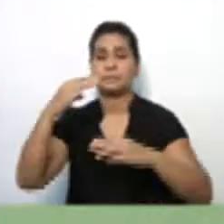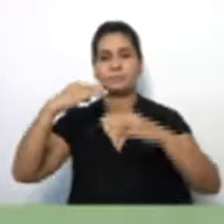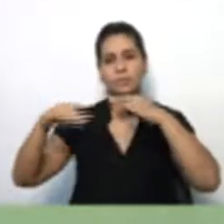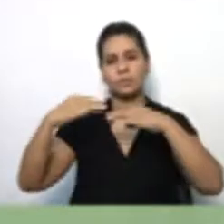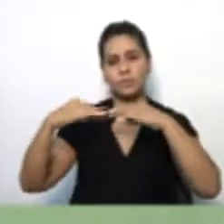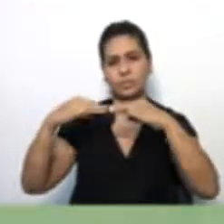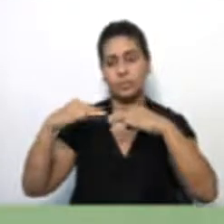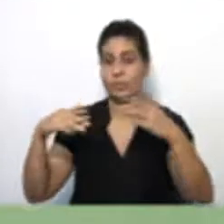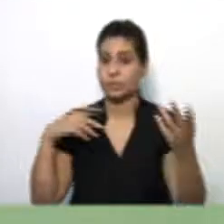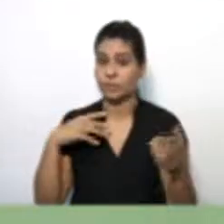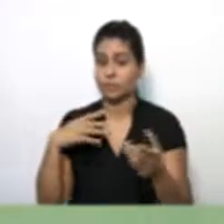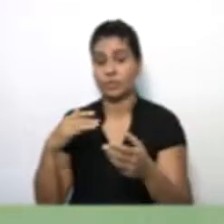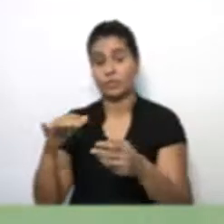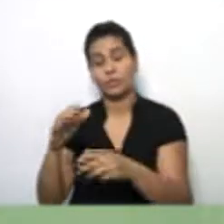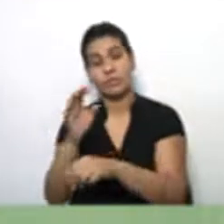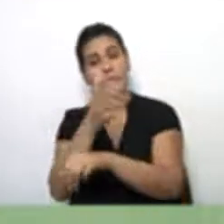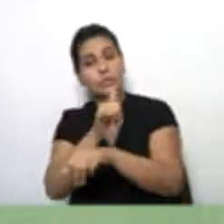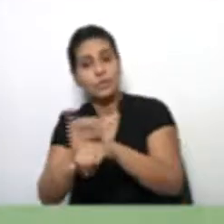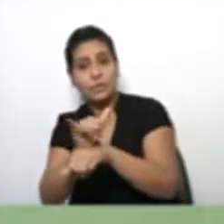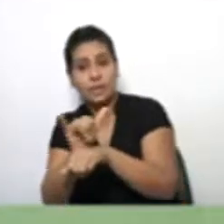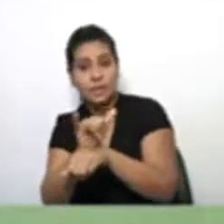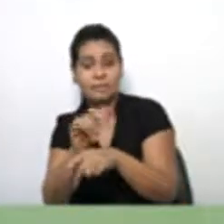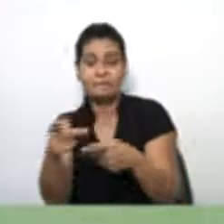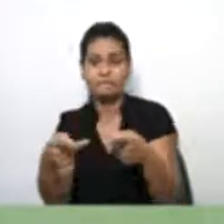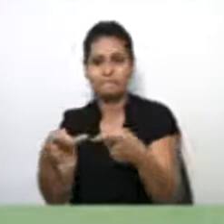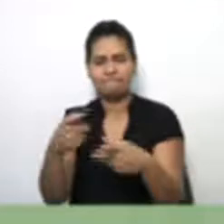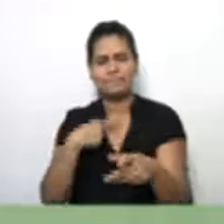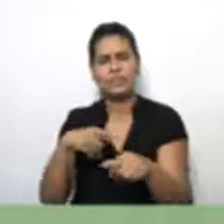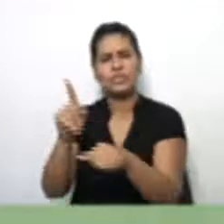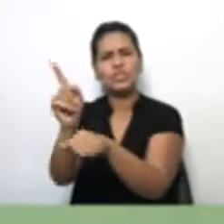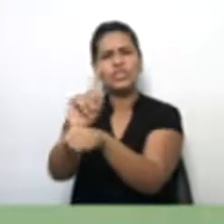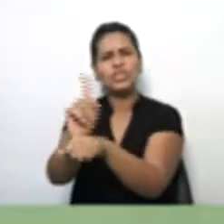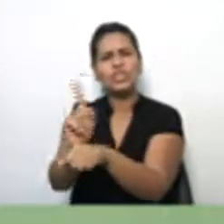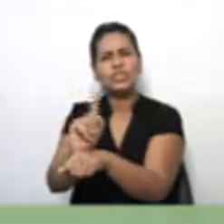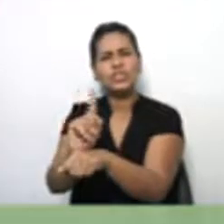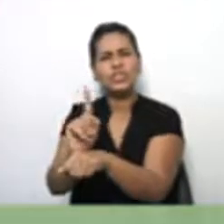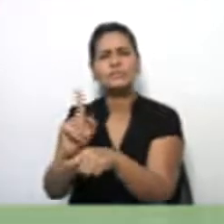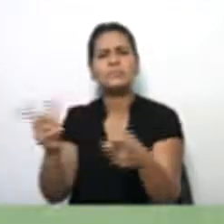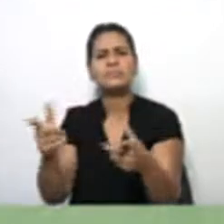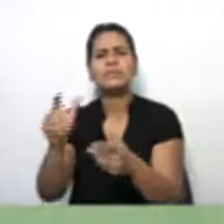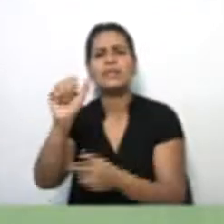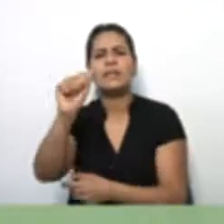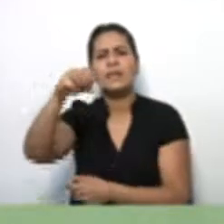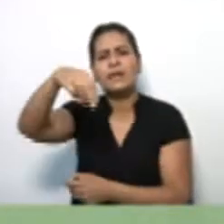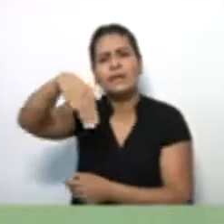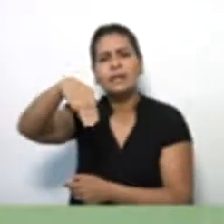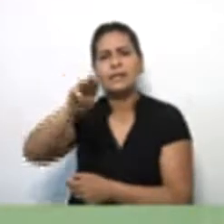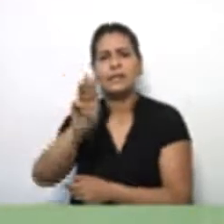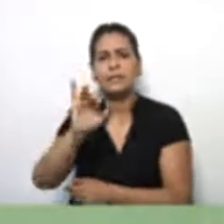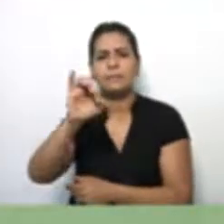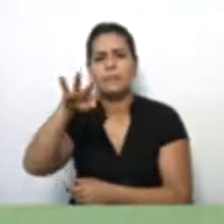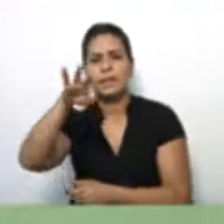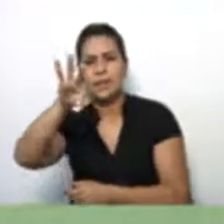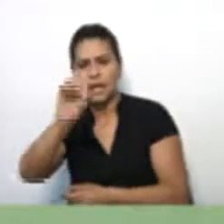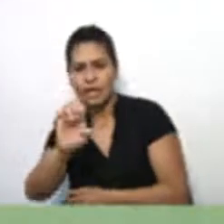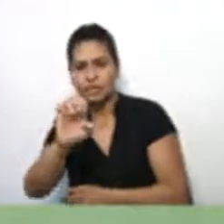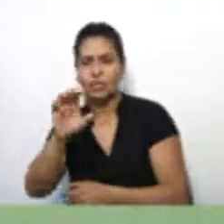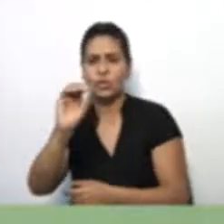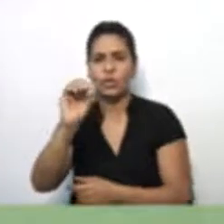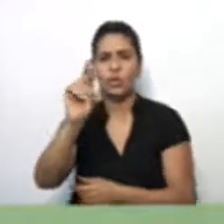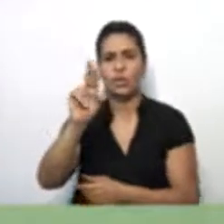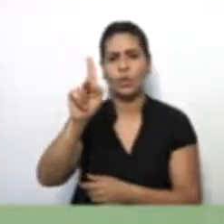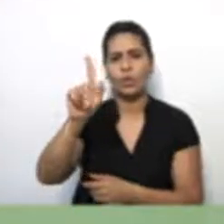disciplina do planejamento estratégico para o gerenciamento. Olha só essa palavra-chave aqui, ó, ambiente organizacional,